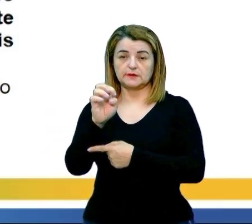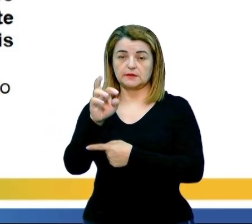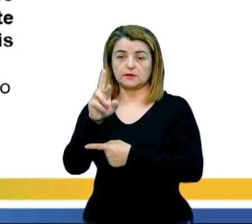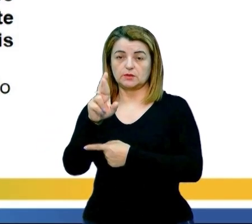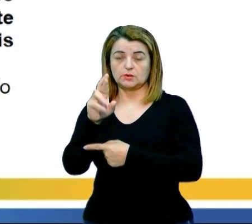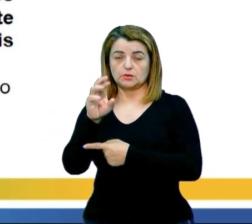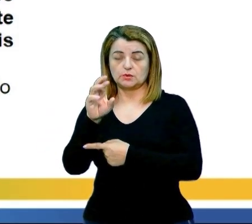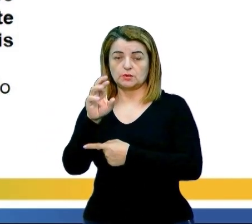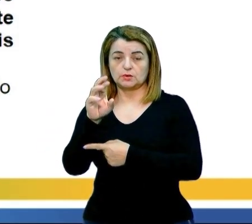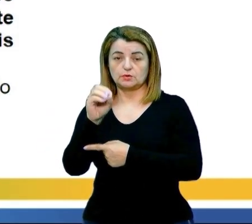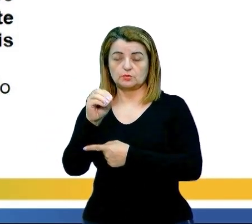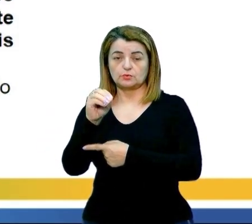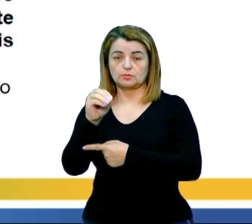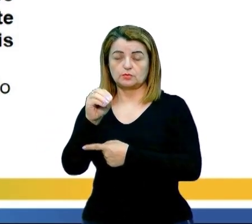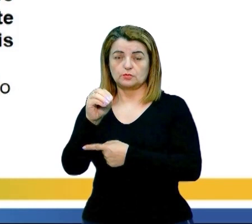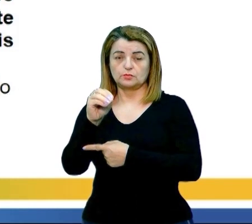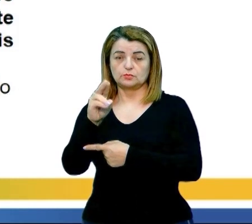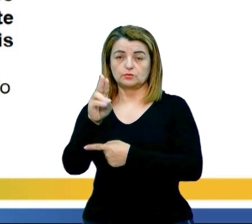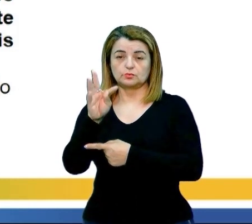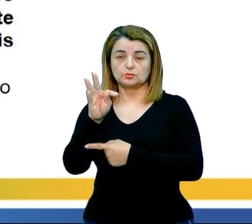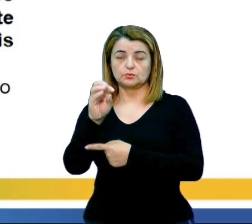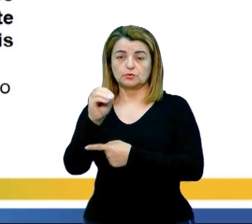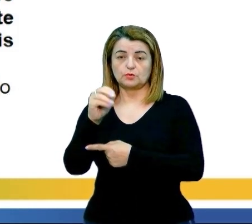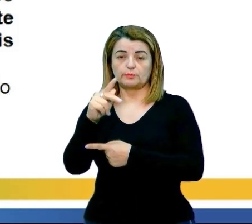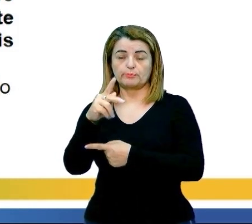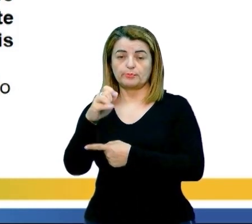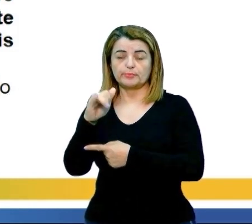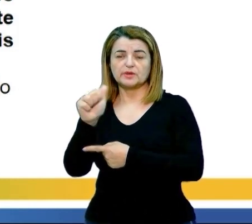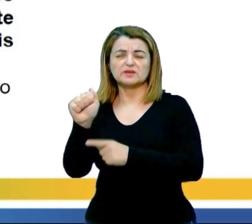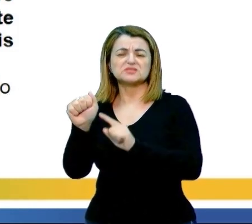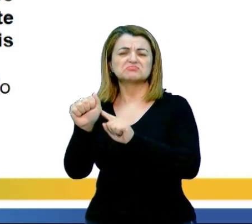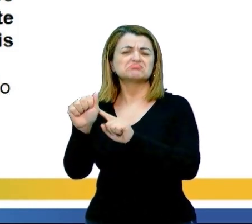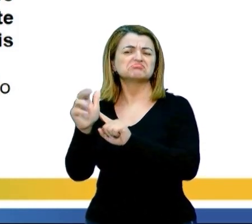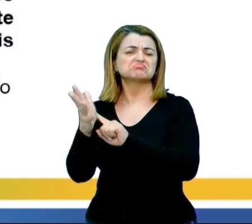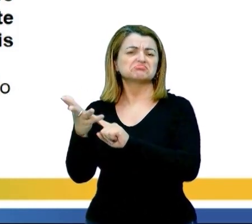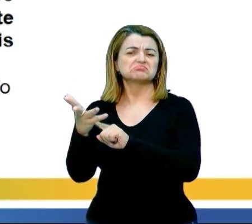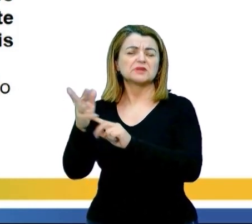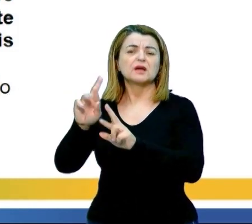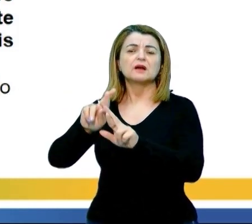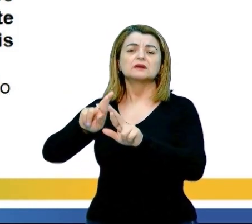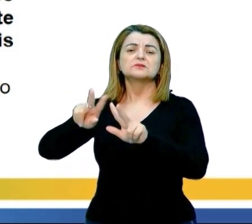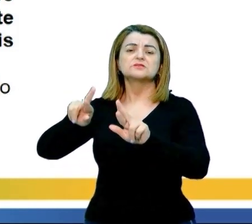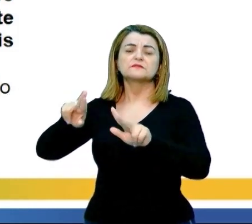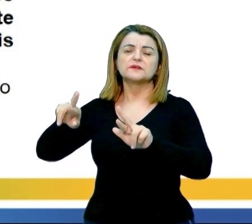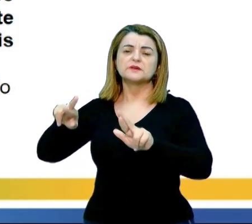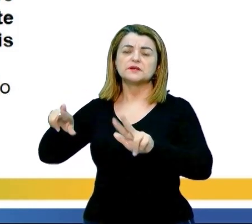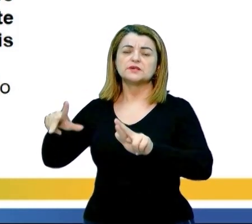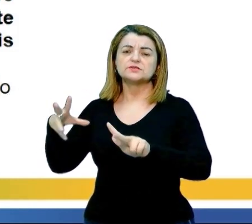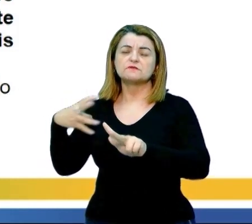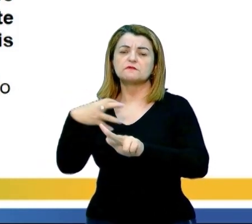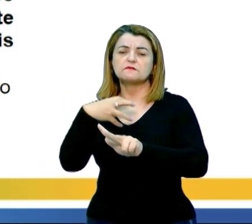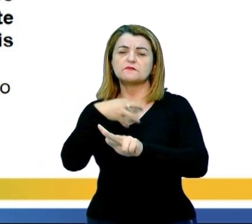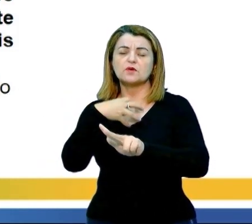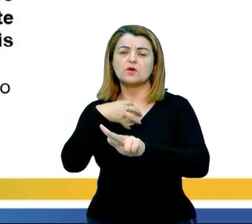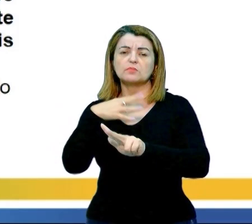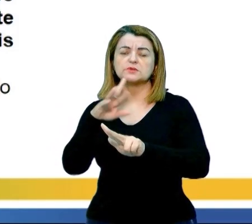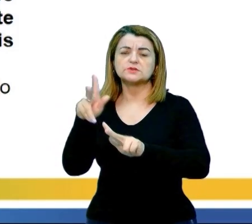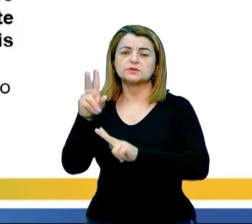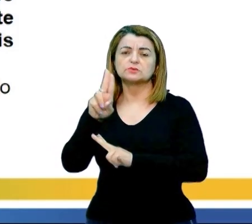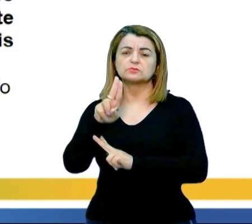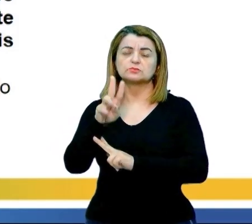quando na verdade nós estamos falando de heterotopias, nós estamos falando de diferentes formas de